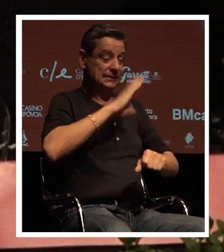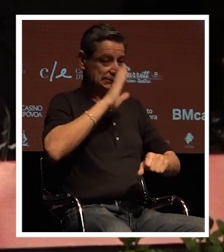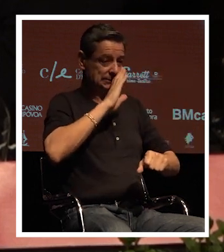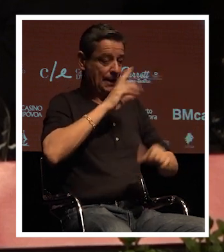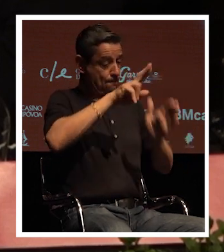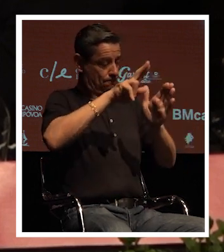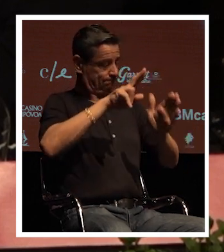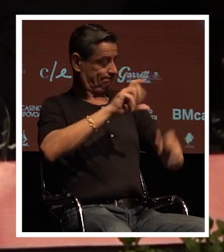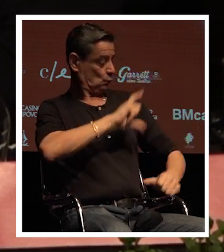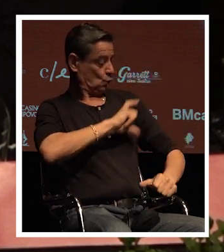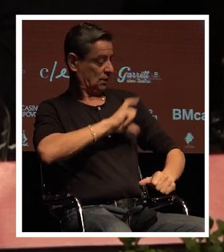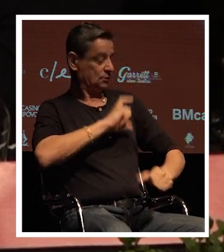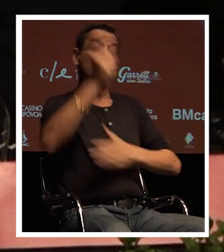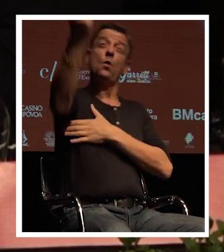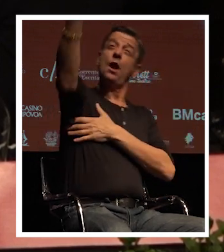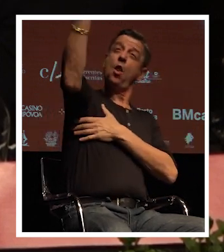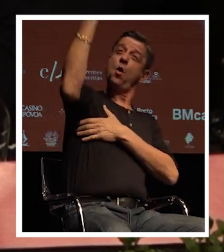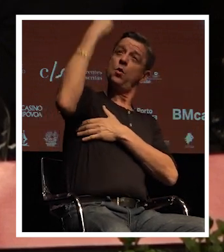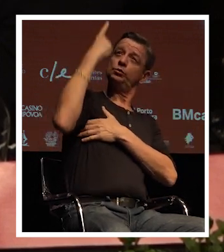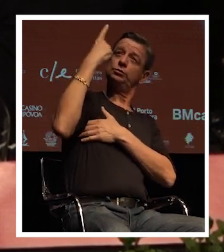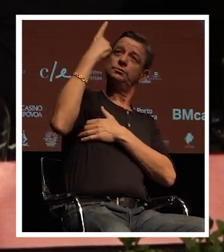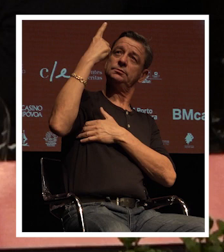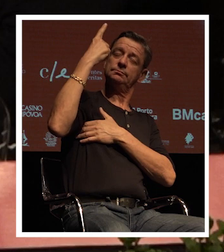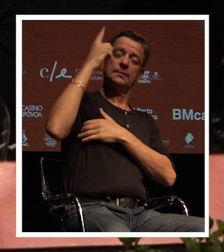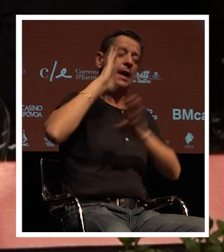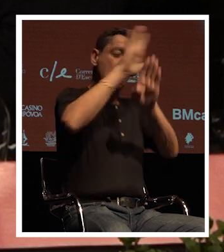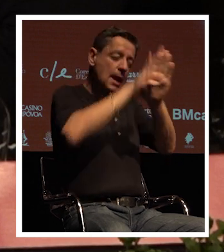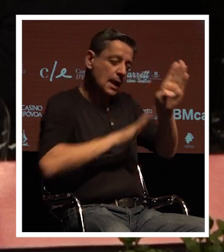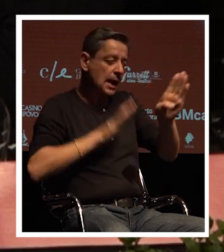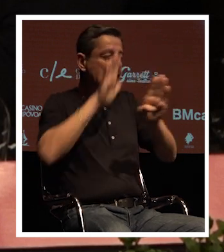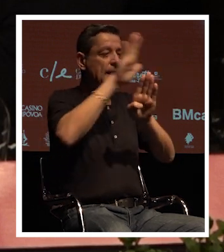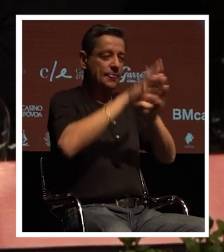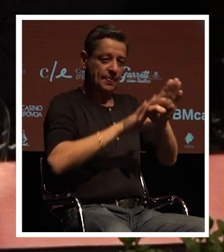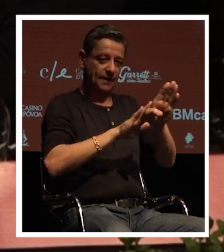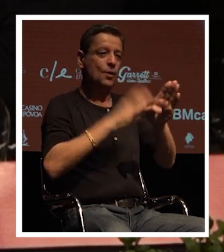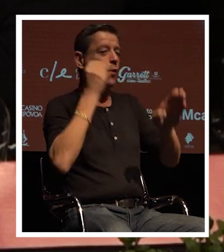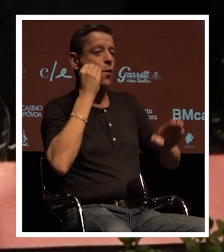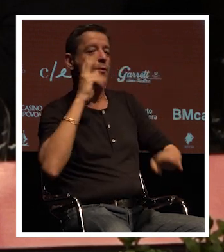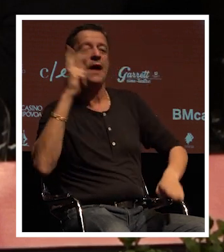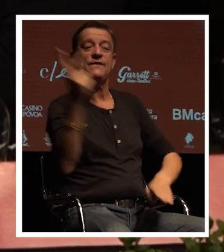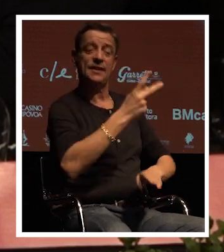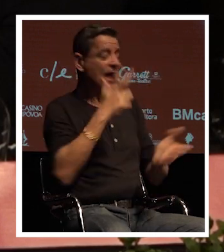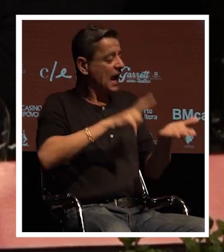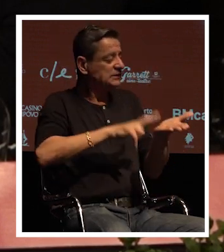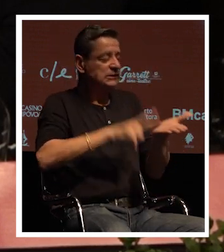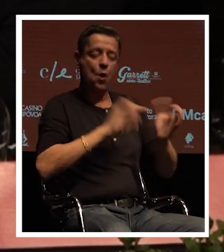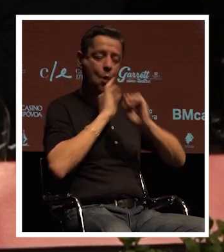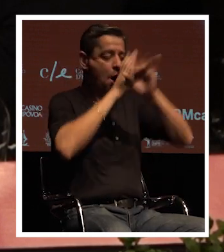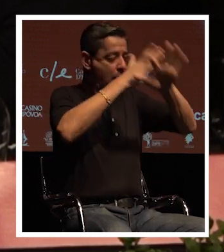coração morresse a luz que lhe é querida sem razão seria a vida sem razão